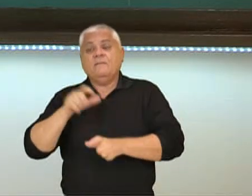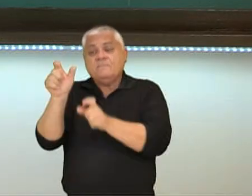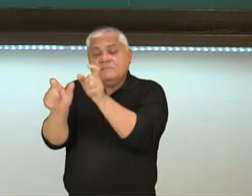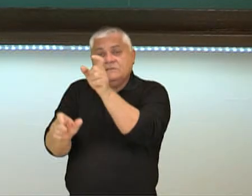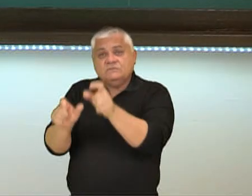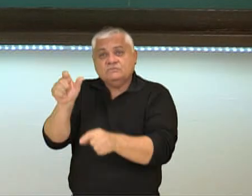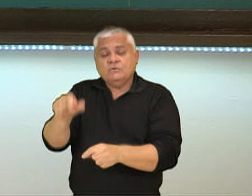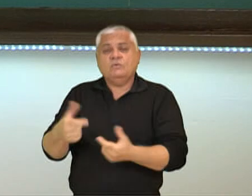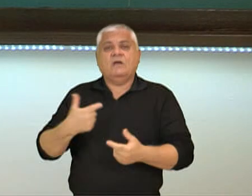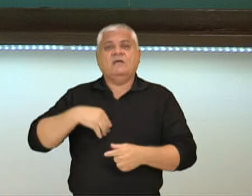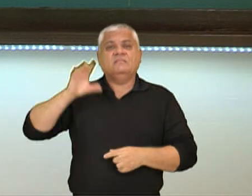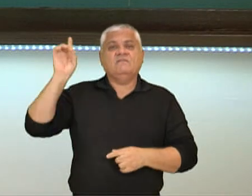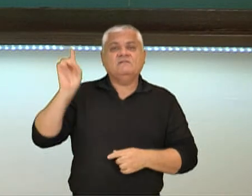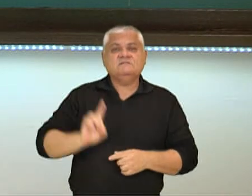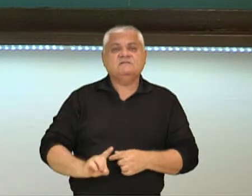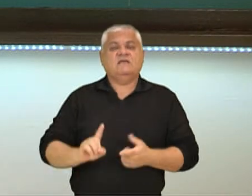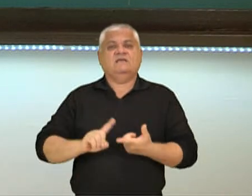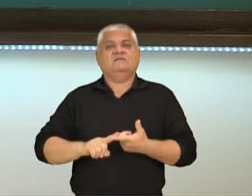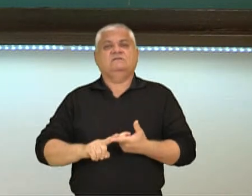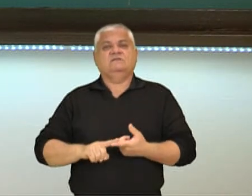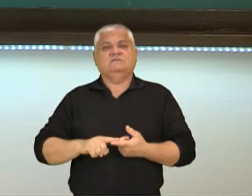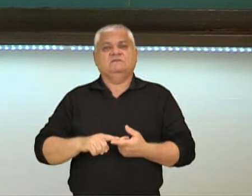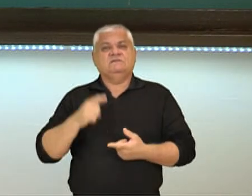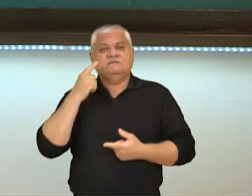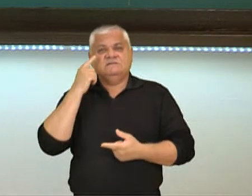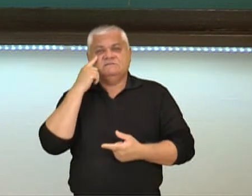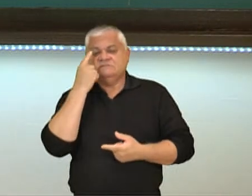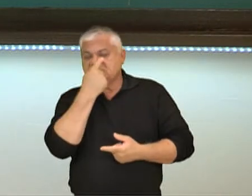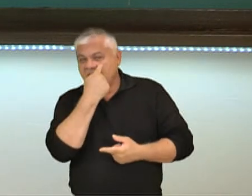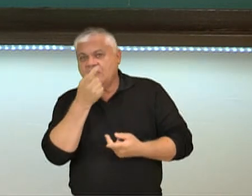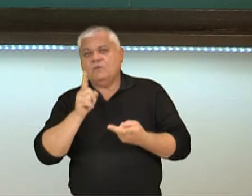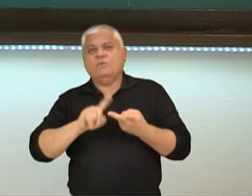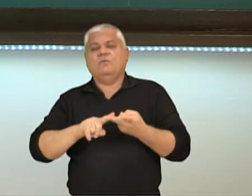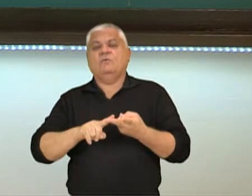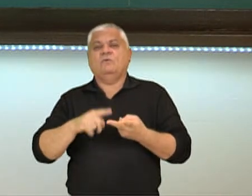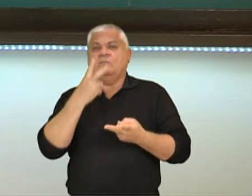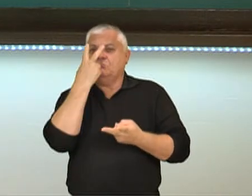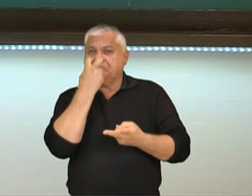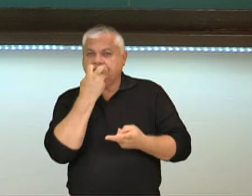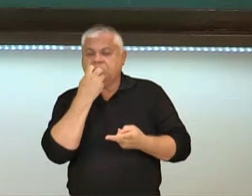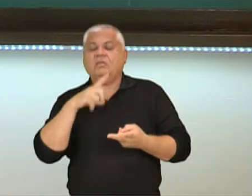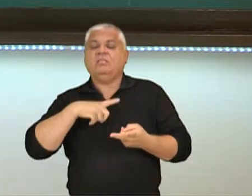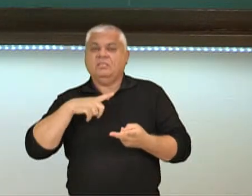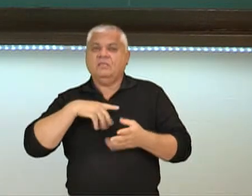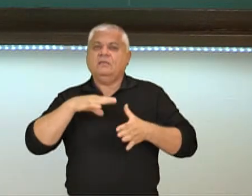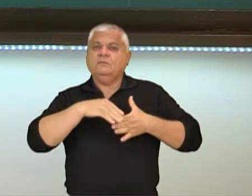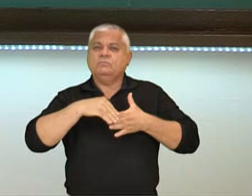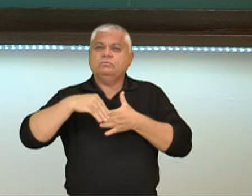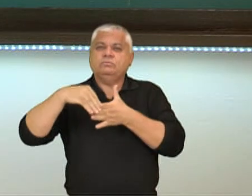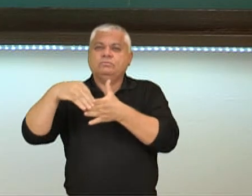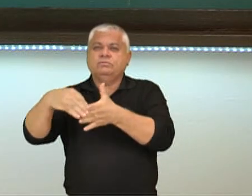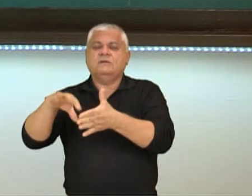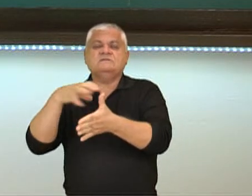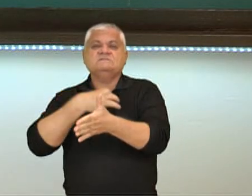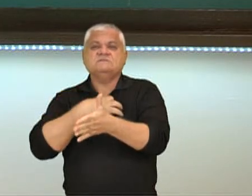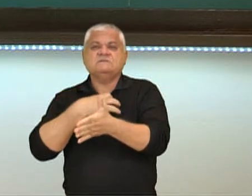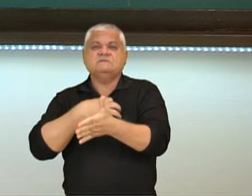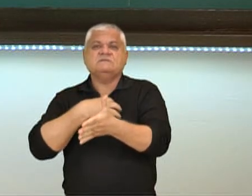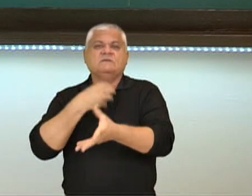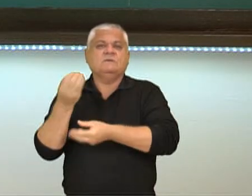né, deficientes visuais, os cegos, muitas vezes são levados para